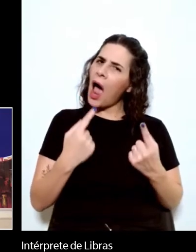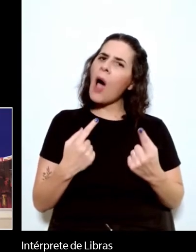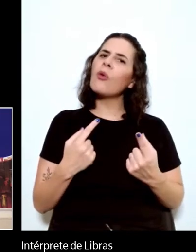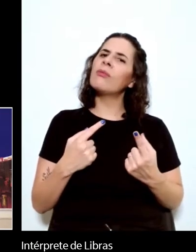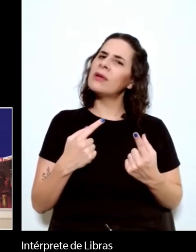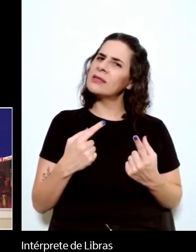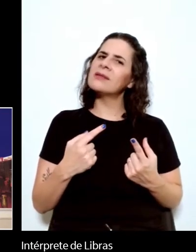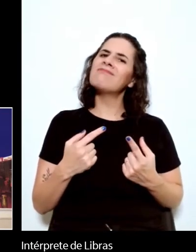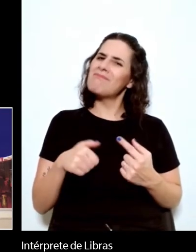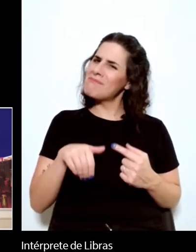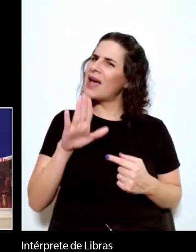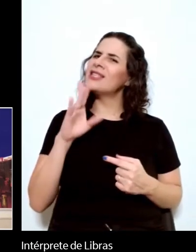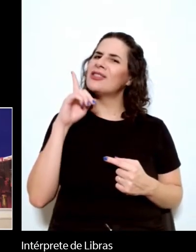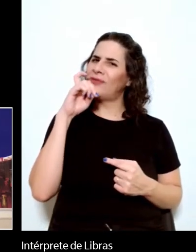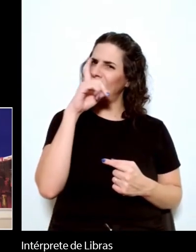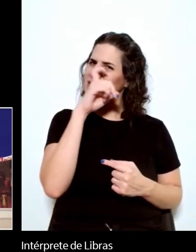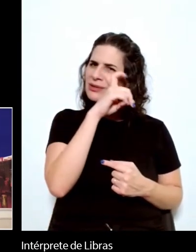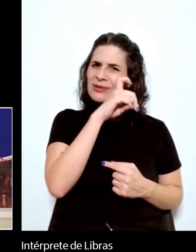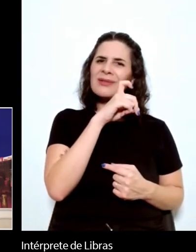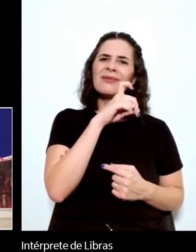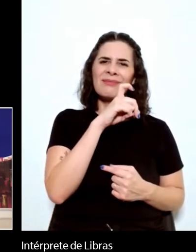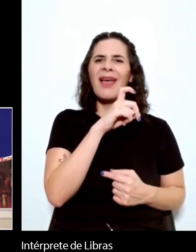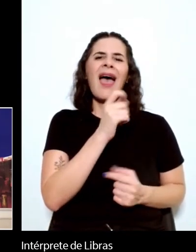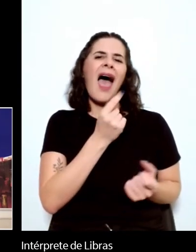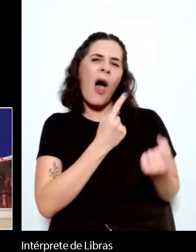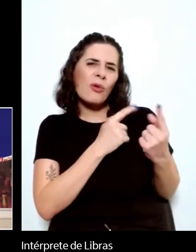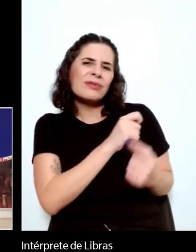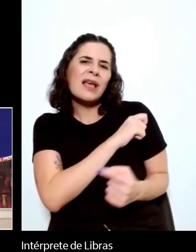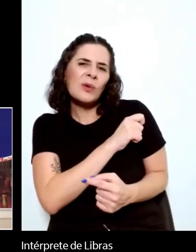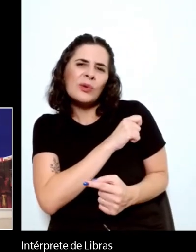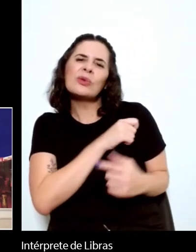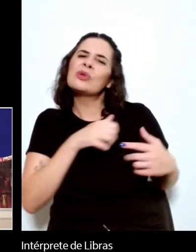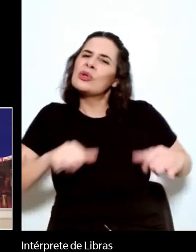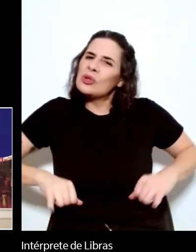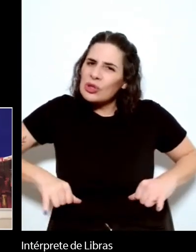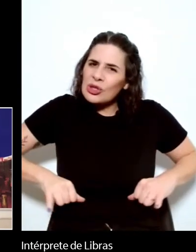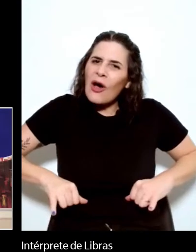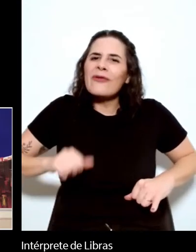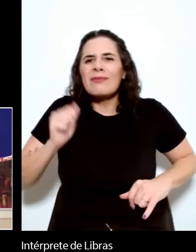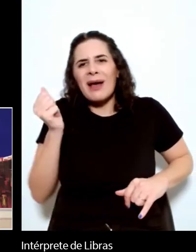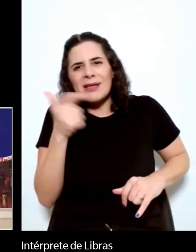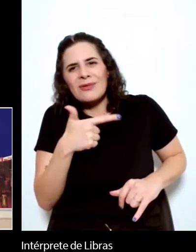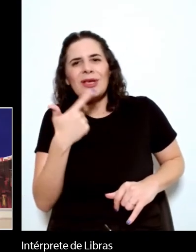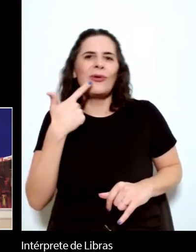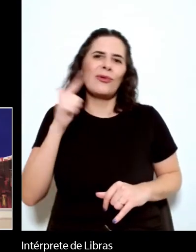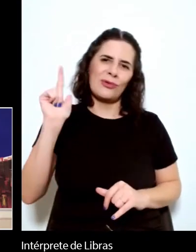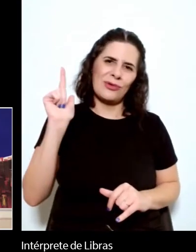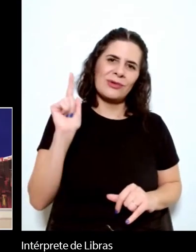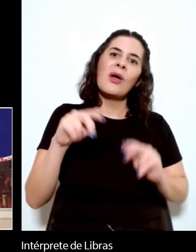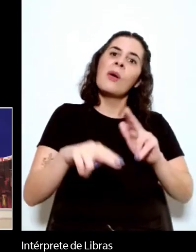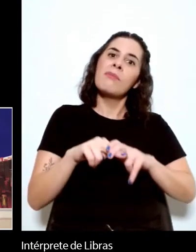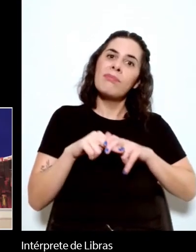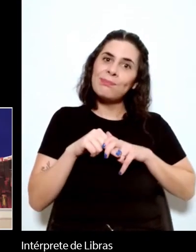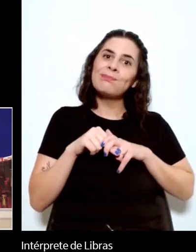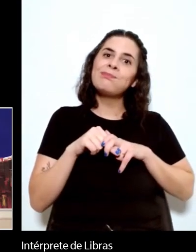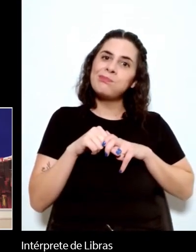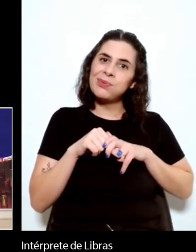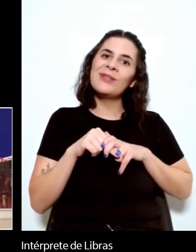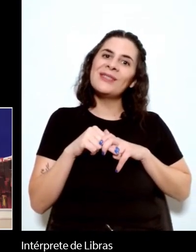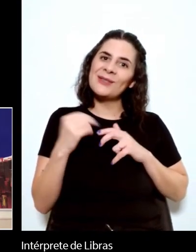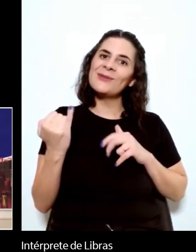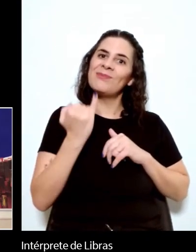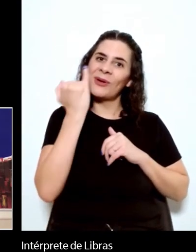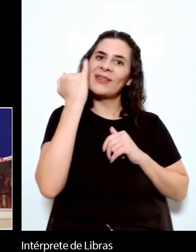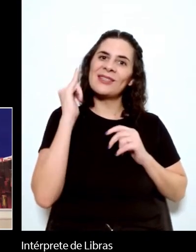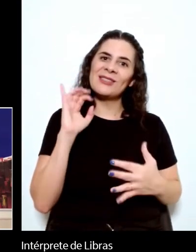mais difíceis para os alunos do que outros e talvez seja por isso que os últimos dois romances com o nosso conselho Ares,